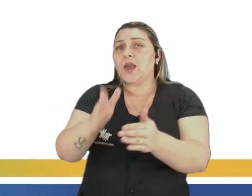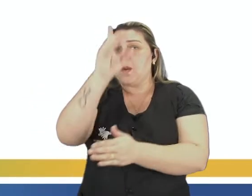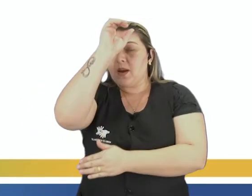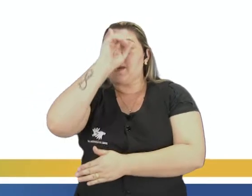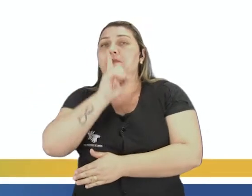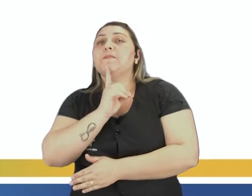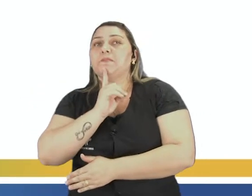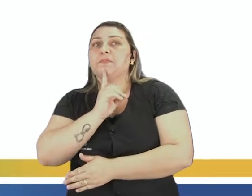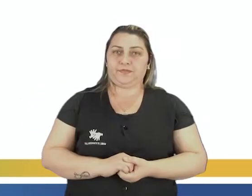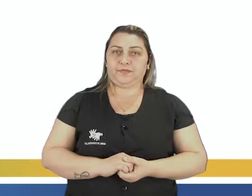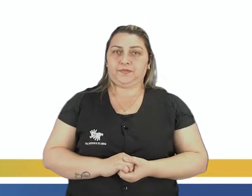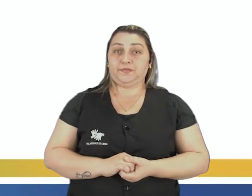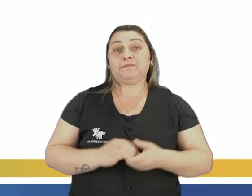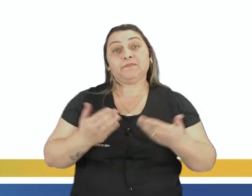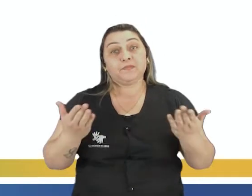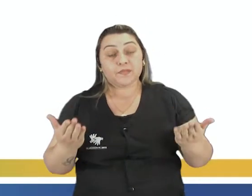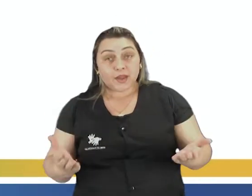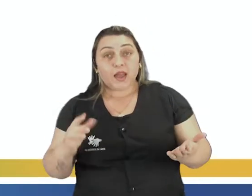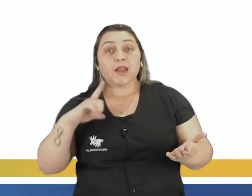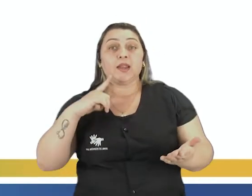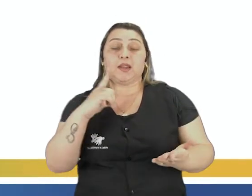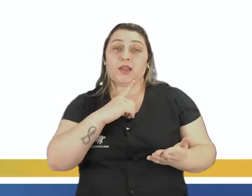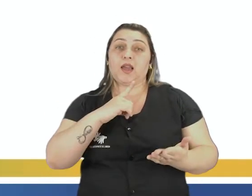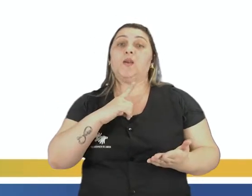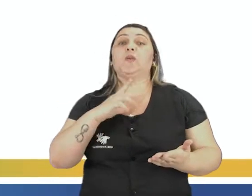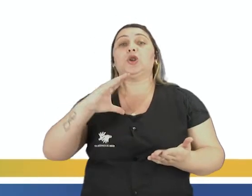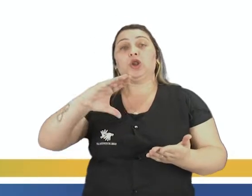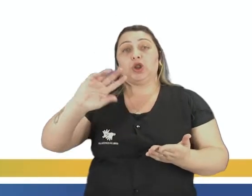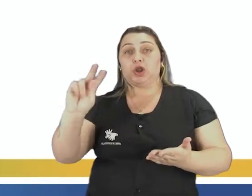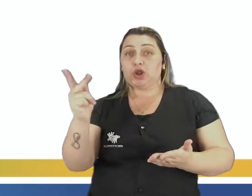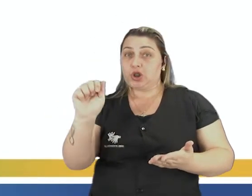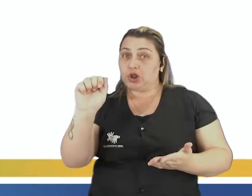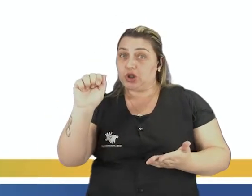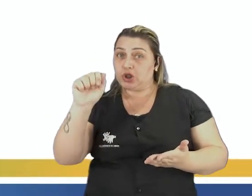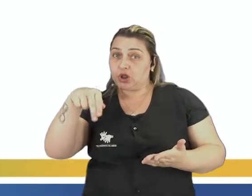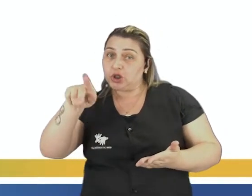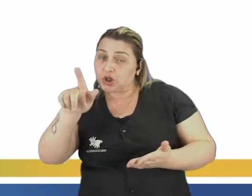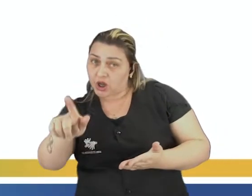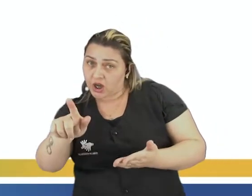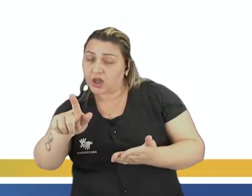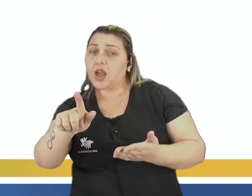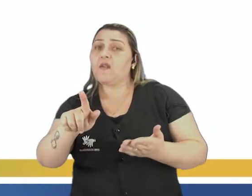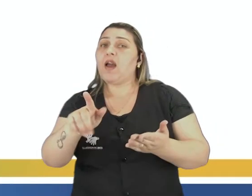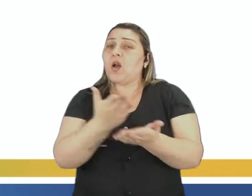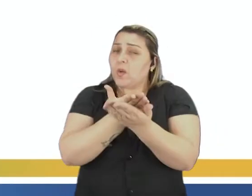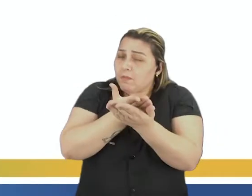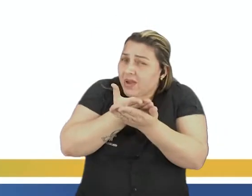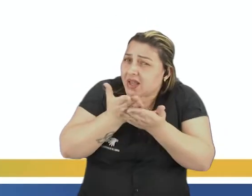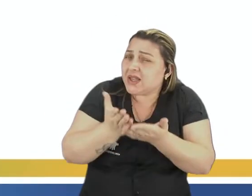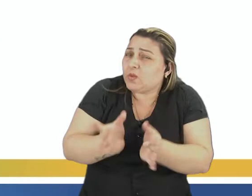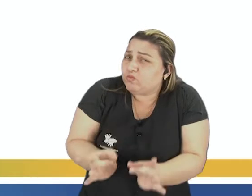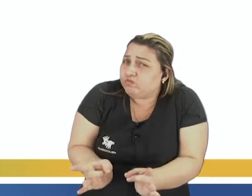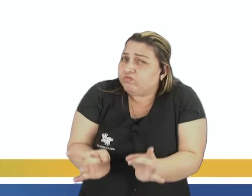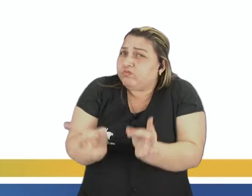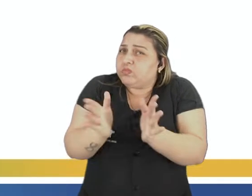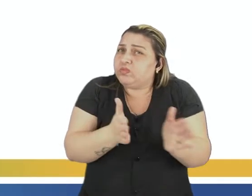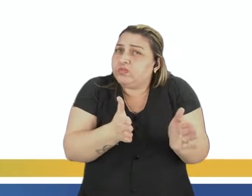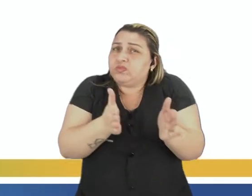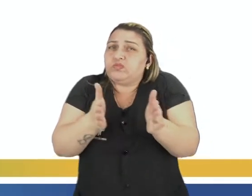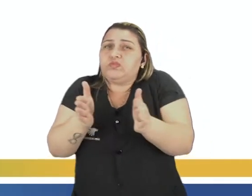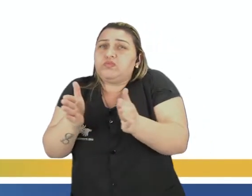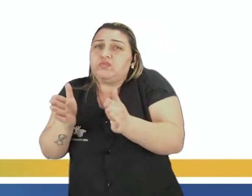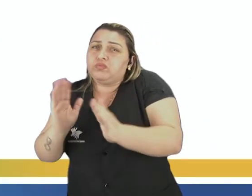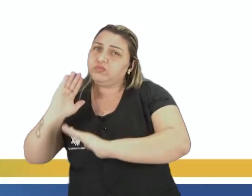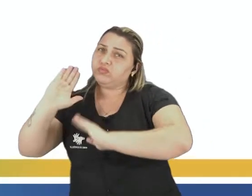tá bom? Do Rio Huanghe. Então nós temos a dinastia Shang, né? é quando vai haver o processo